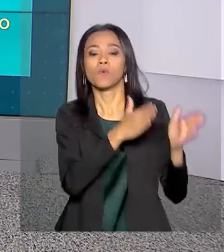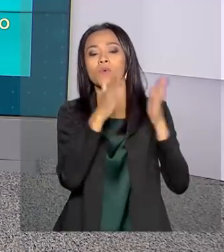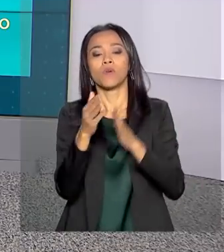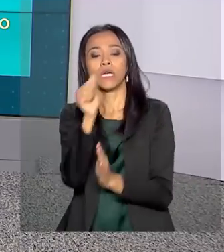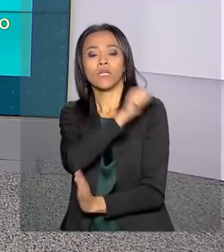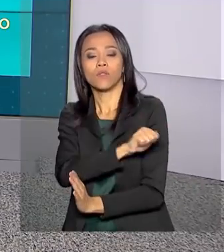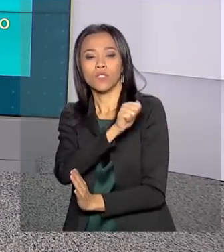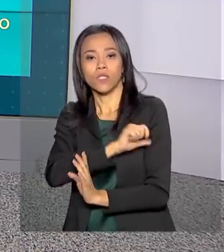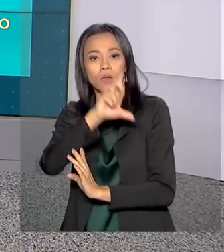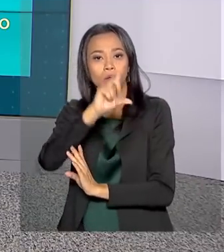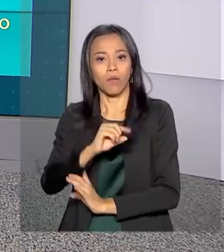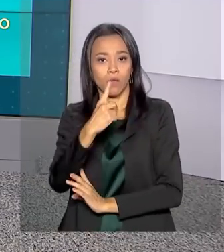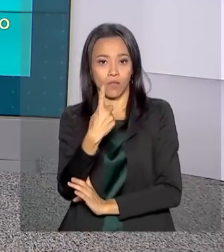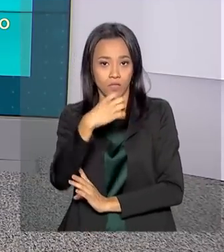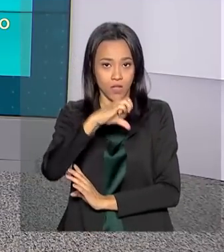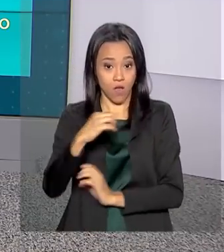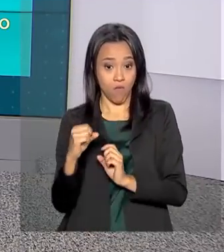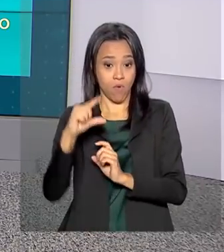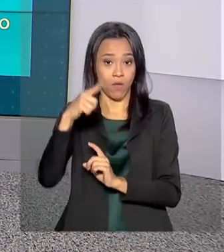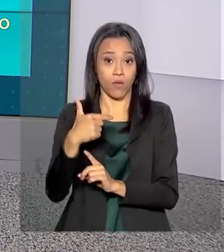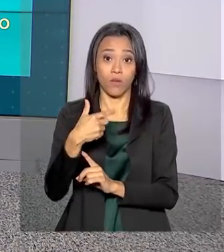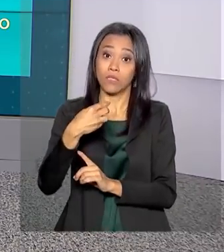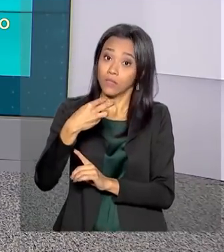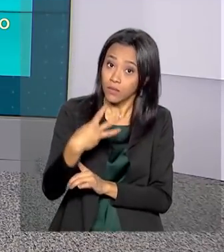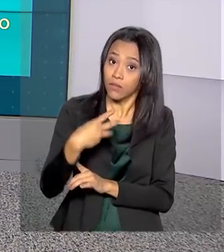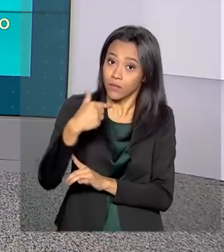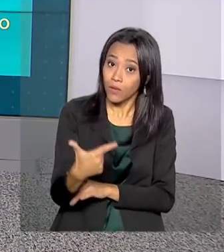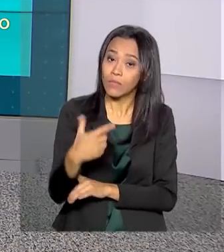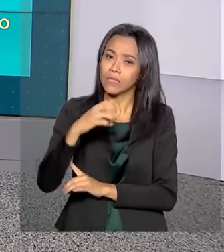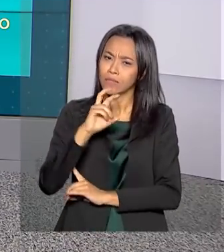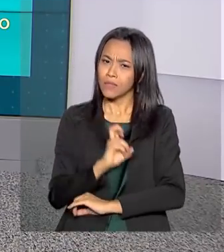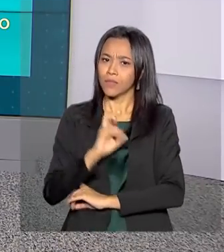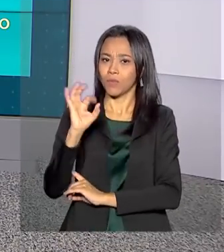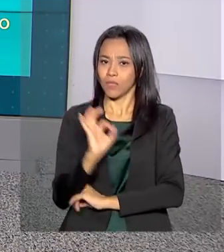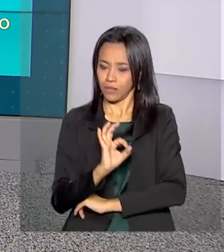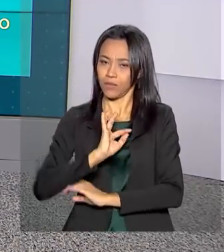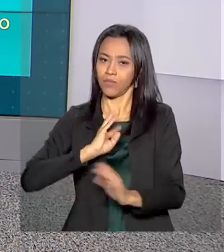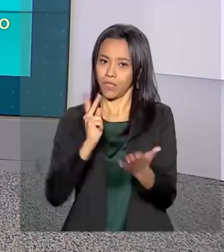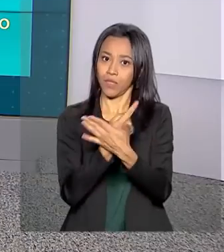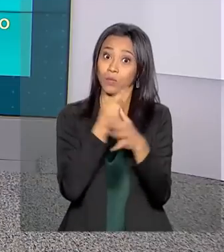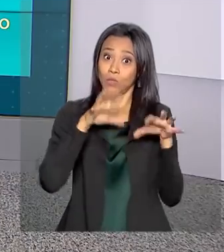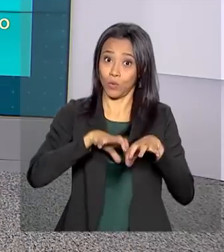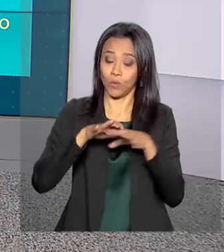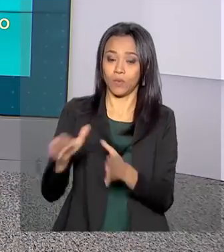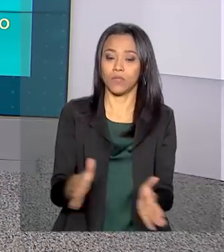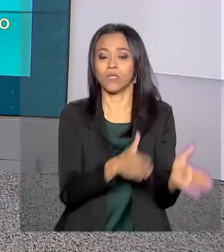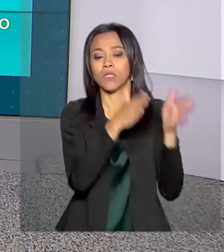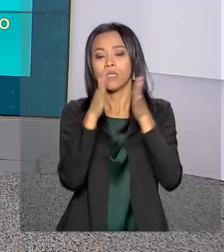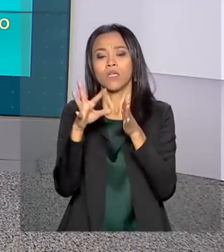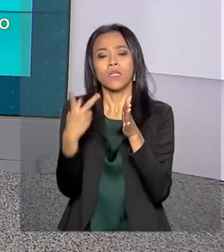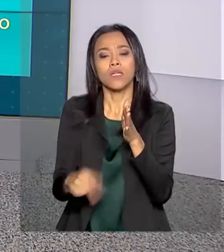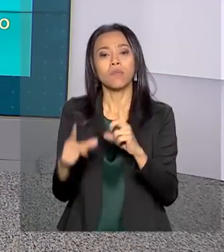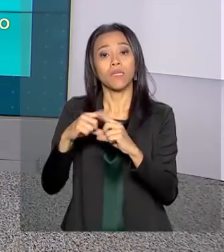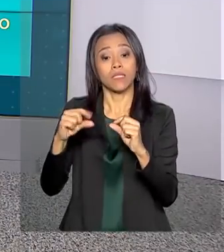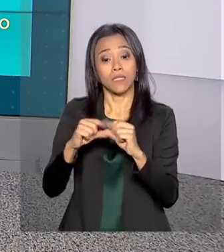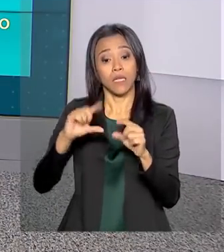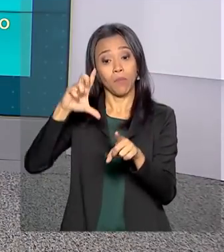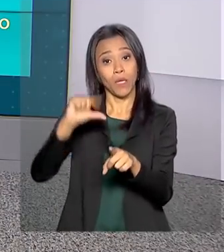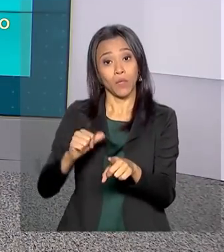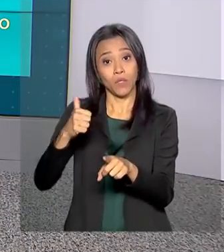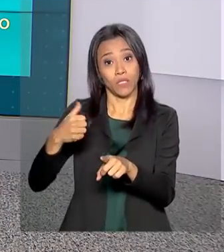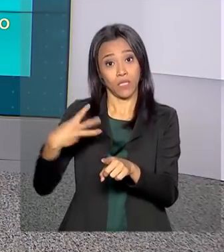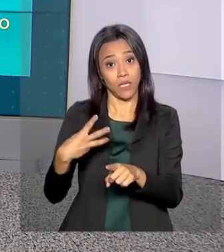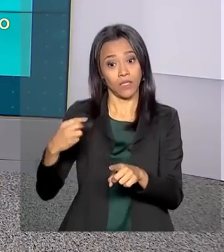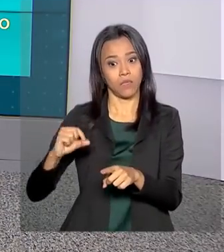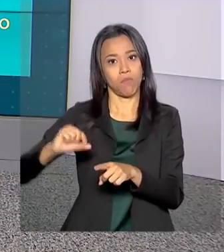de janeiro mínima de 19 e máxima de 32 graus 5 por cento de possibilidade de chuva e aqui em brasília mínima de 13 e máxima